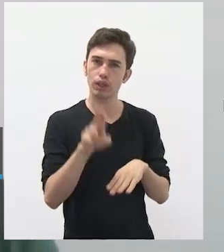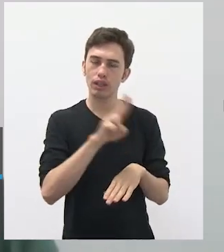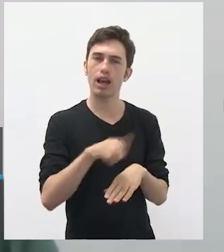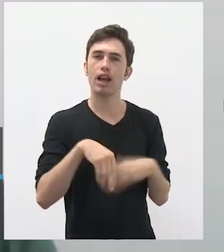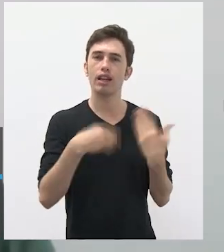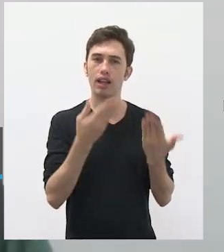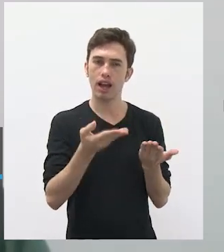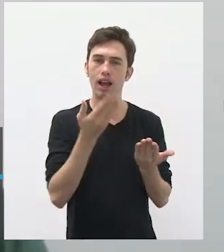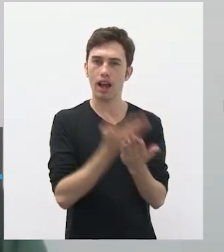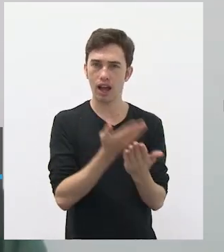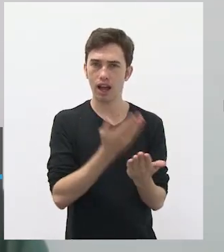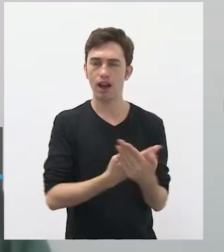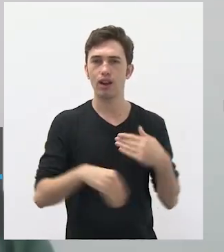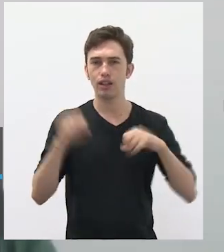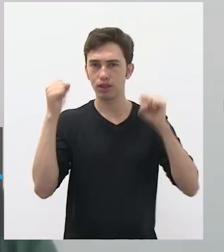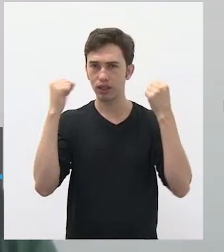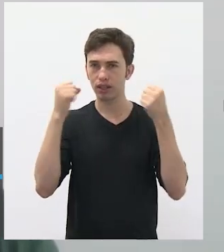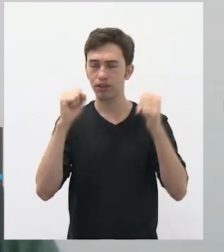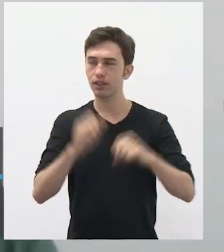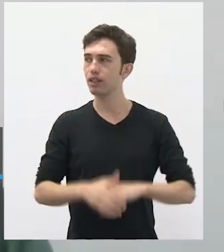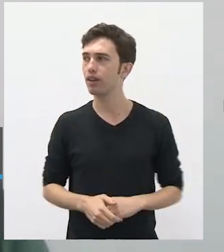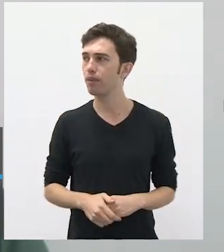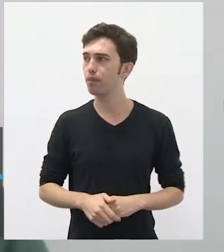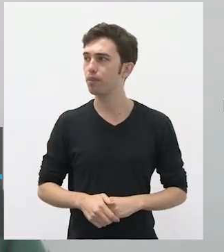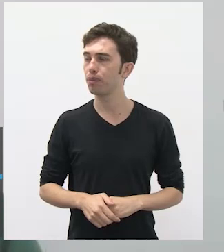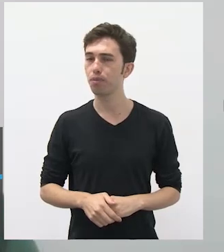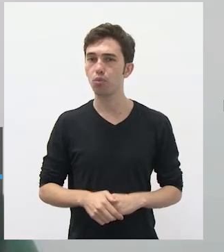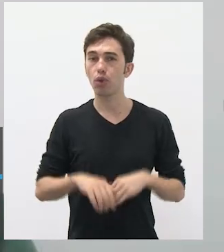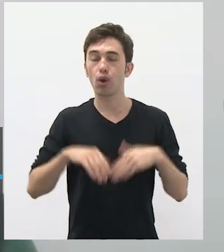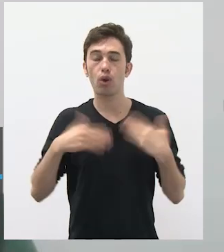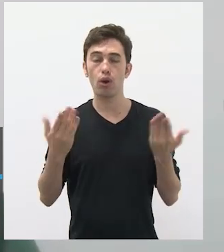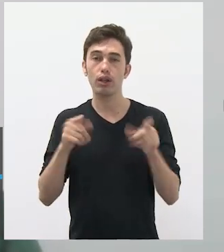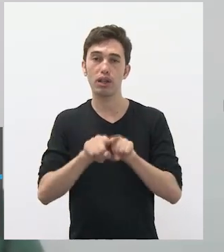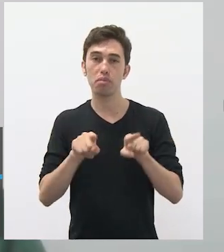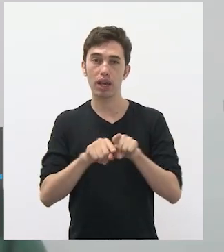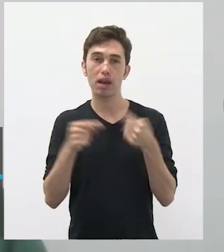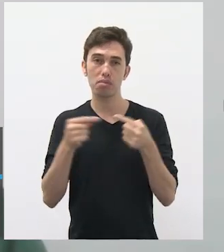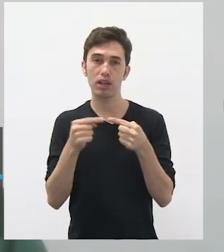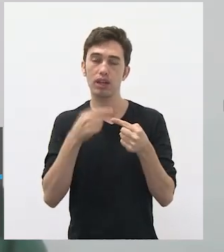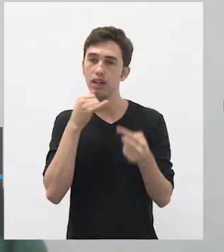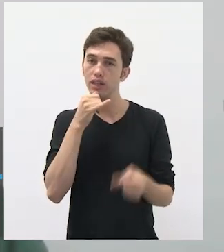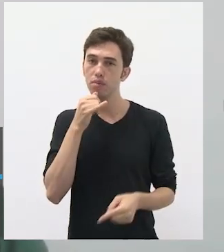educação física, né? Até mesmo em relação à língua estrangeira,